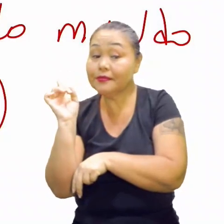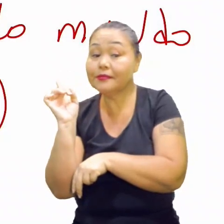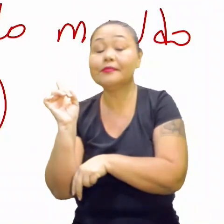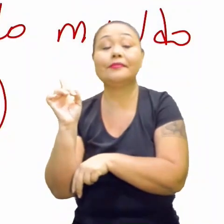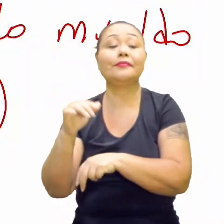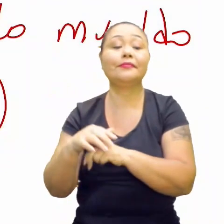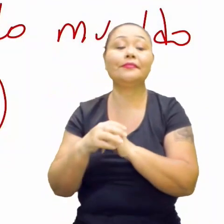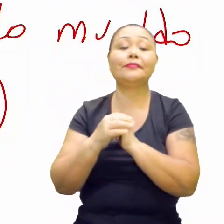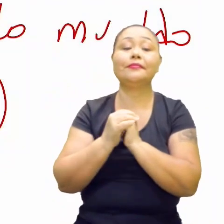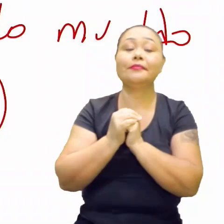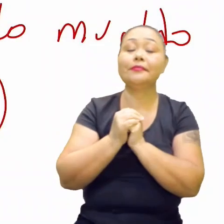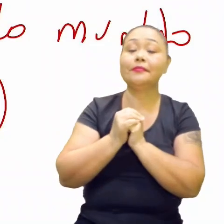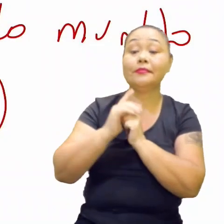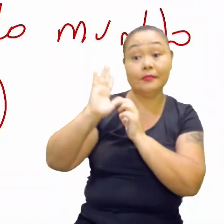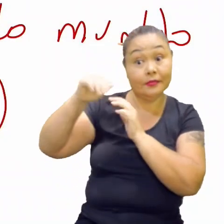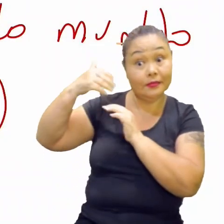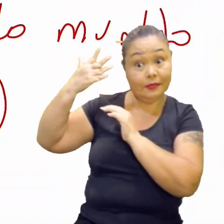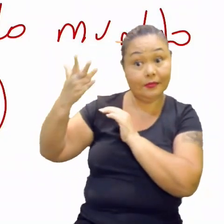Além disso,